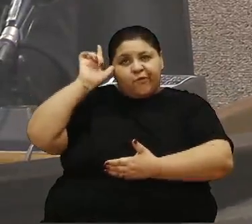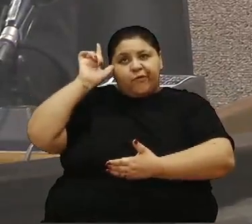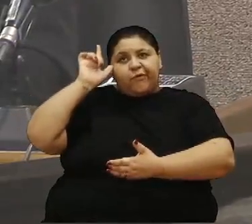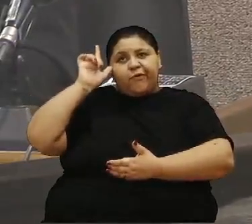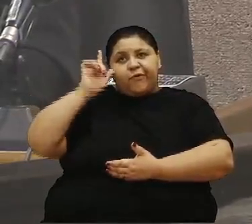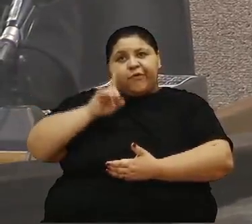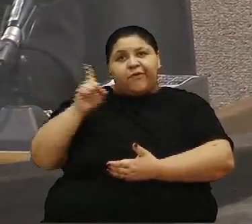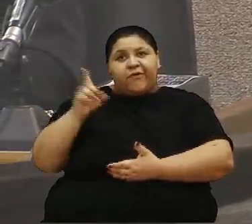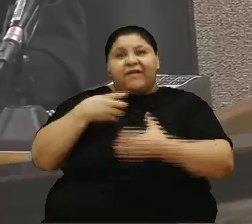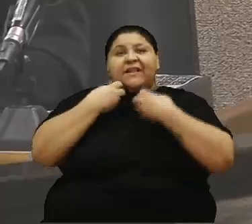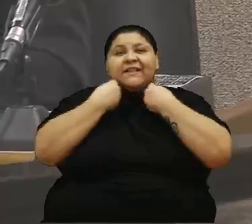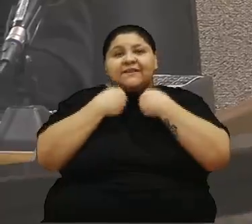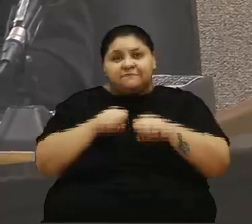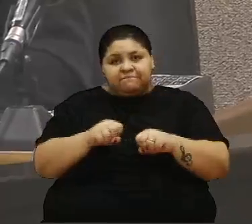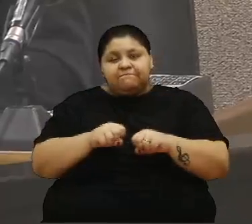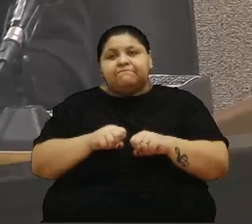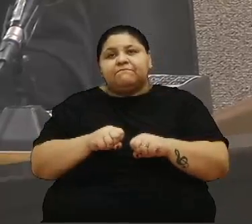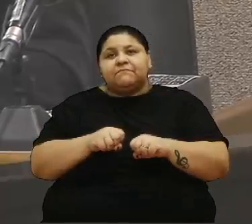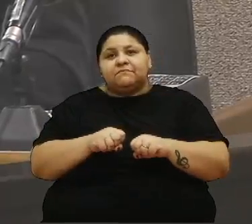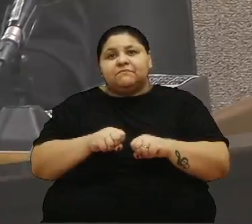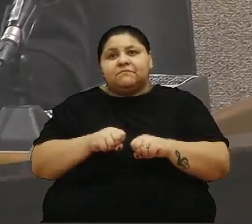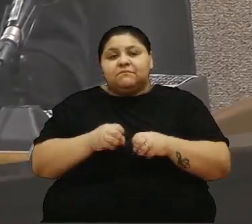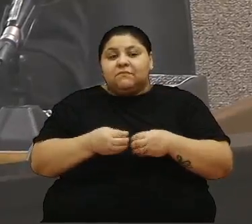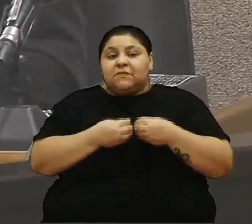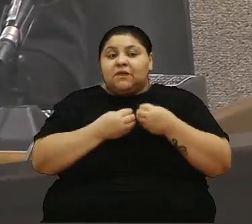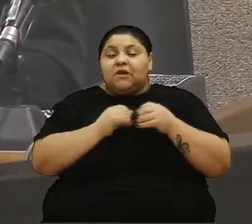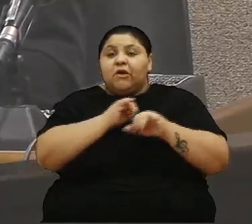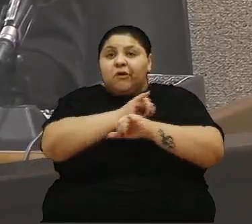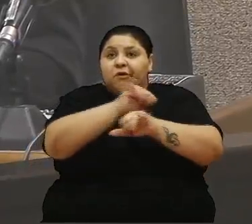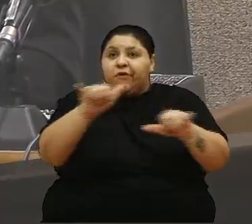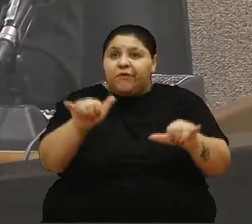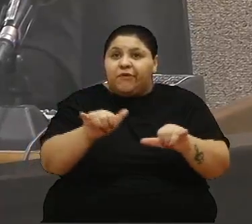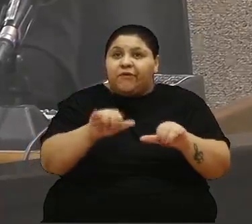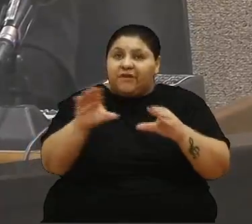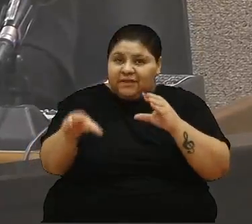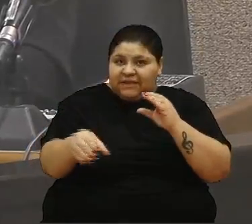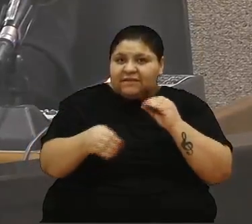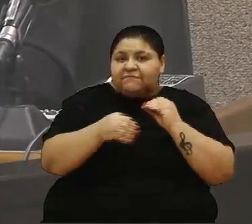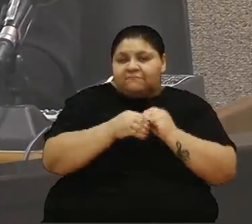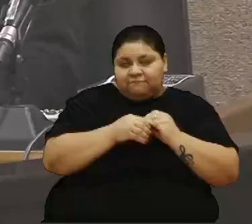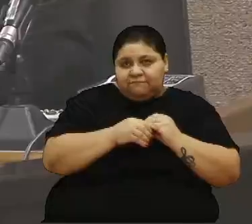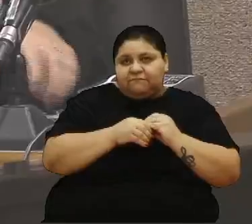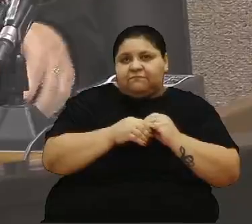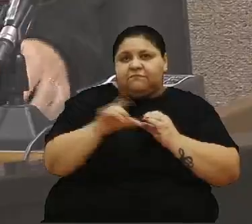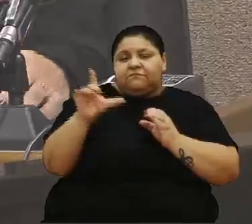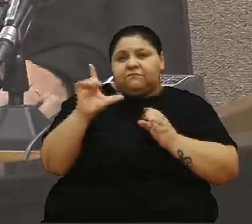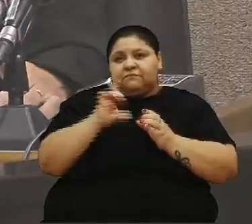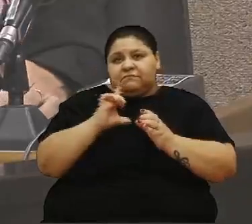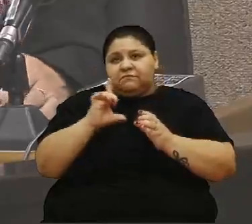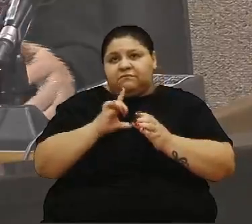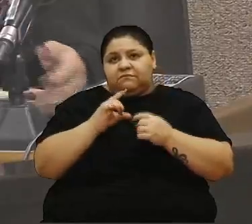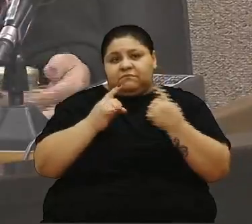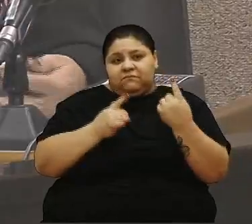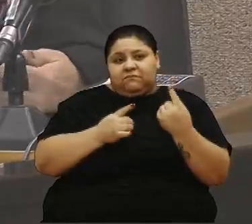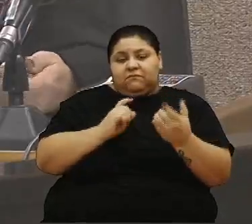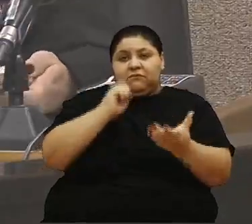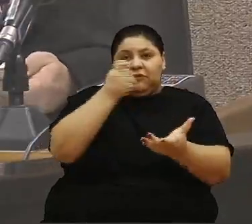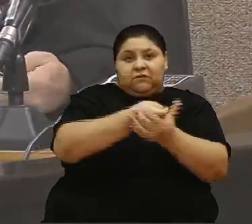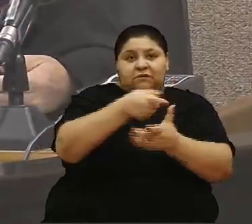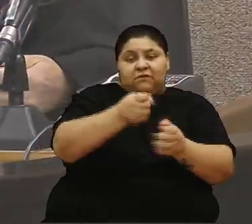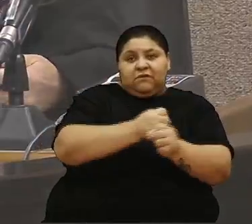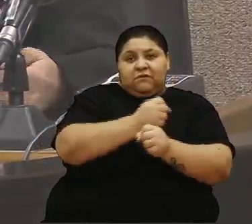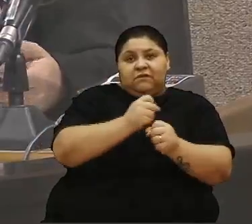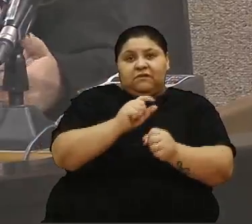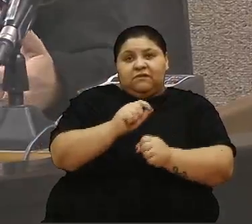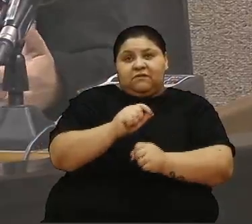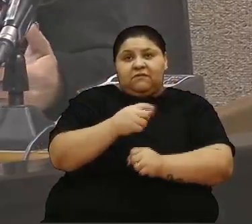lá na secretaria, para levarmos a questão das emendas, né, que temos uma para ser paga esse ano no valor